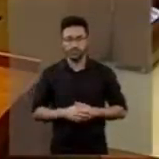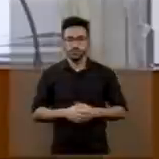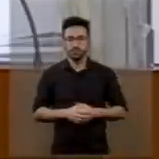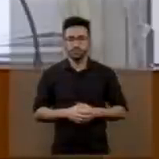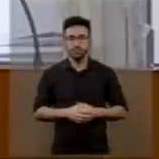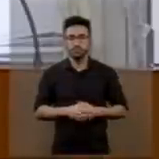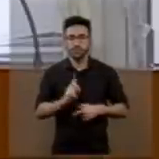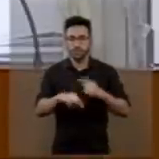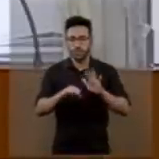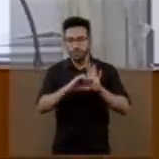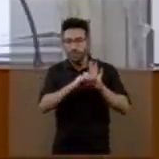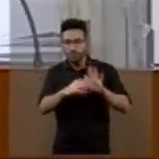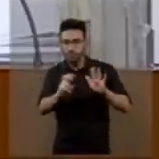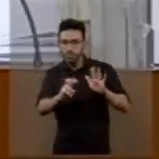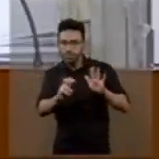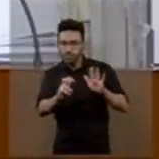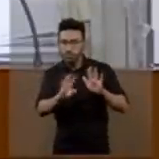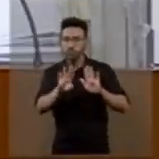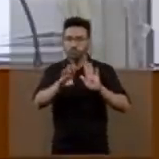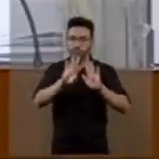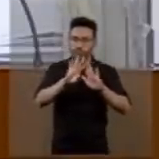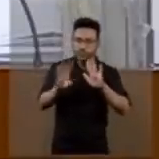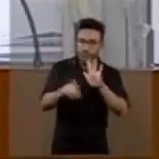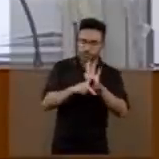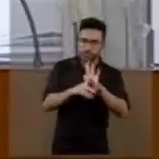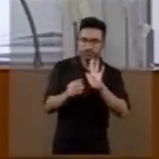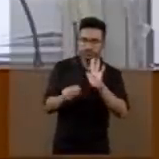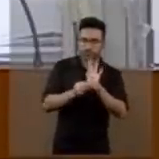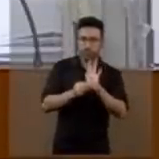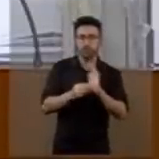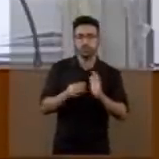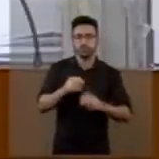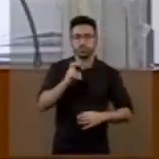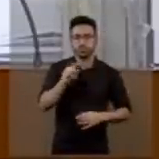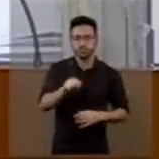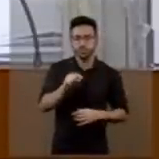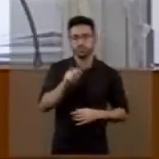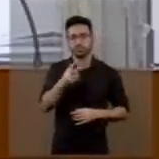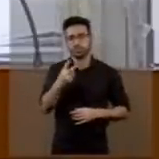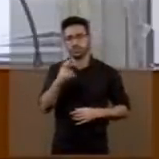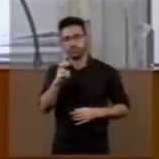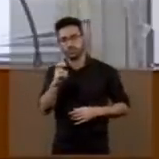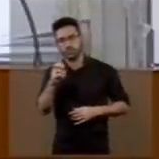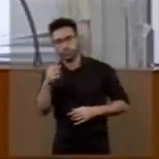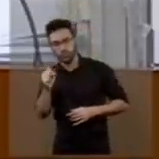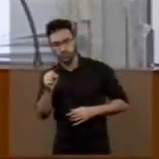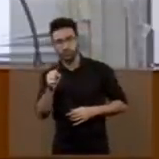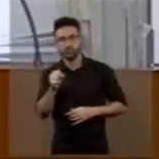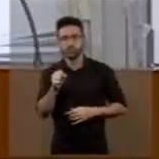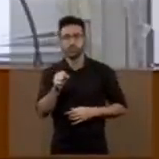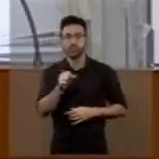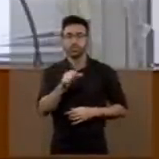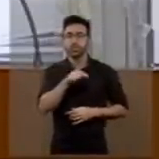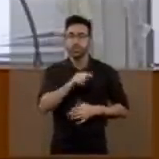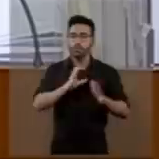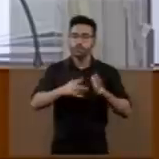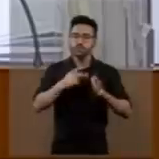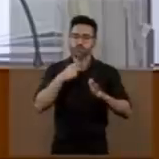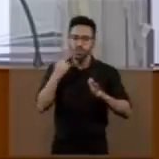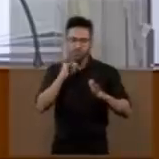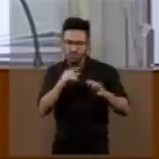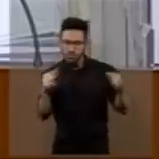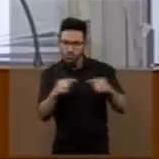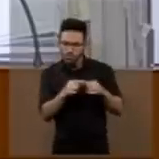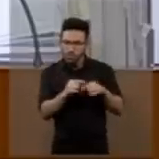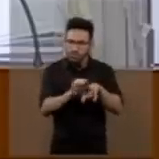e o parágrafo 5º, incluído pela medida provisória 2.158. O autor contestou a validade constitucional, na